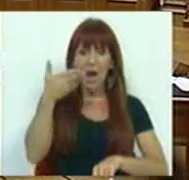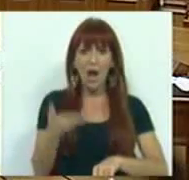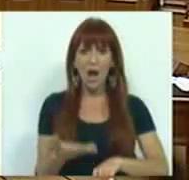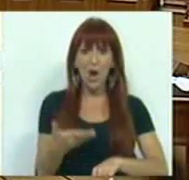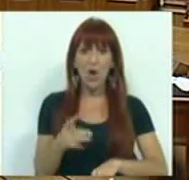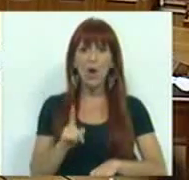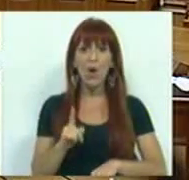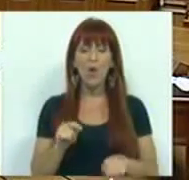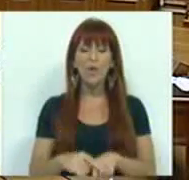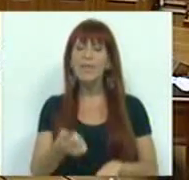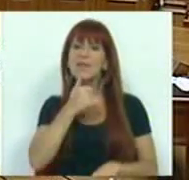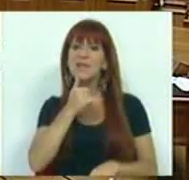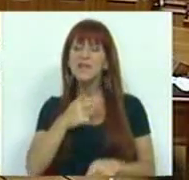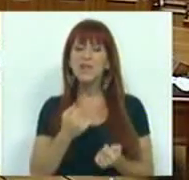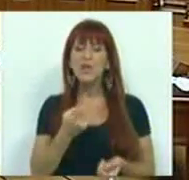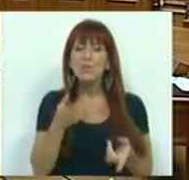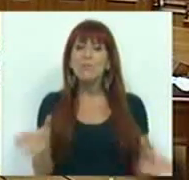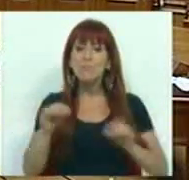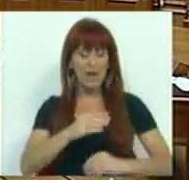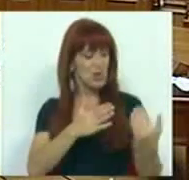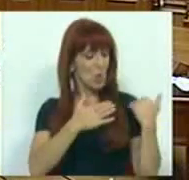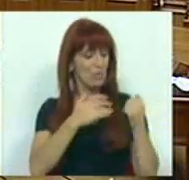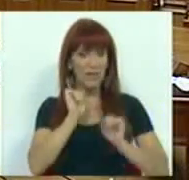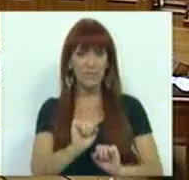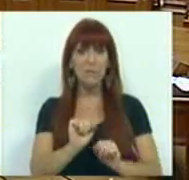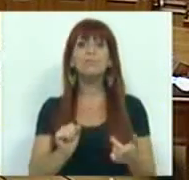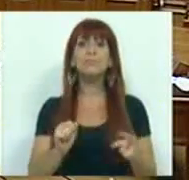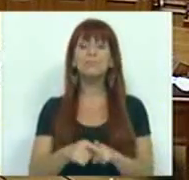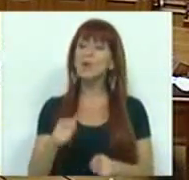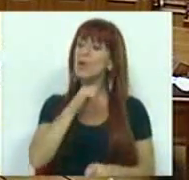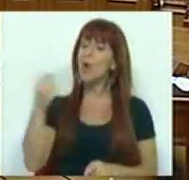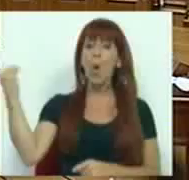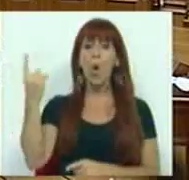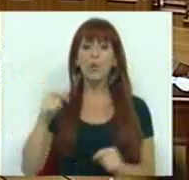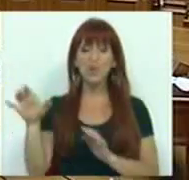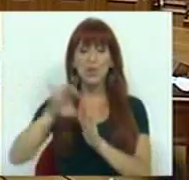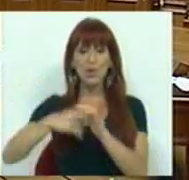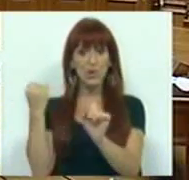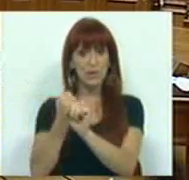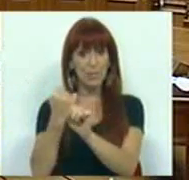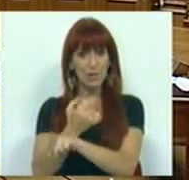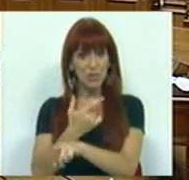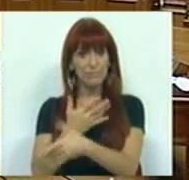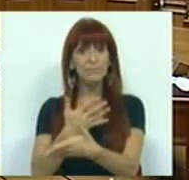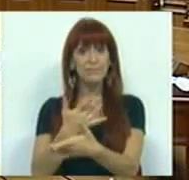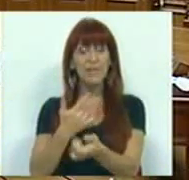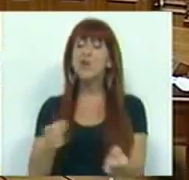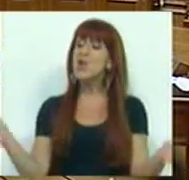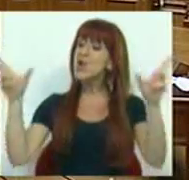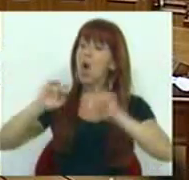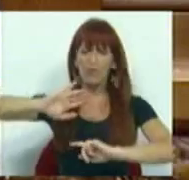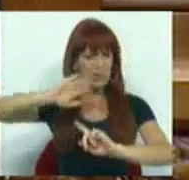agora é de decidir novas competências para a Autoridade para as Condições de Trabalho e